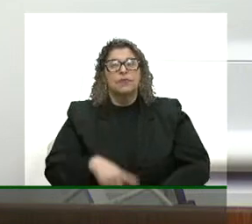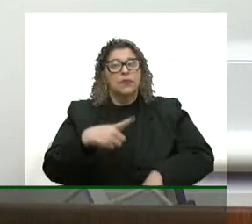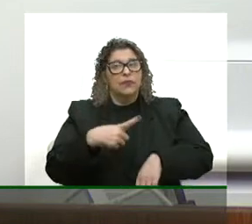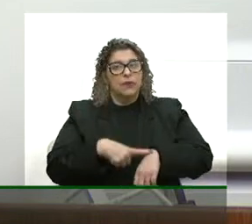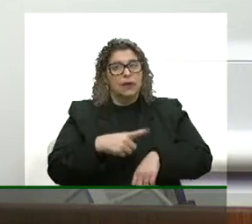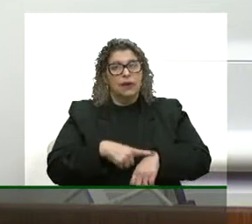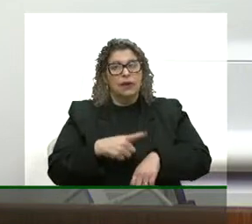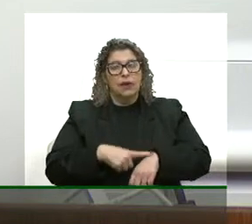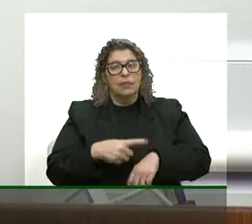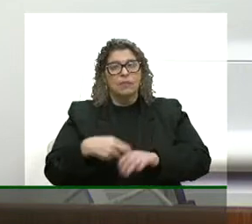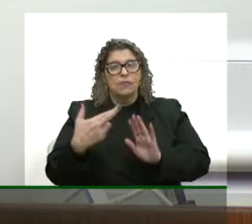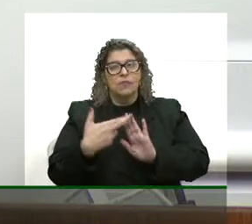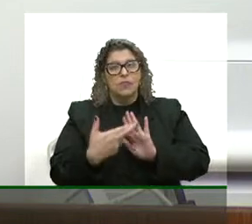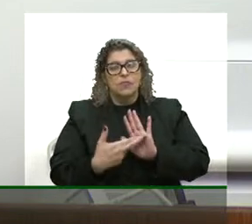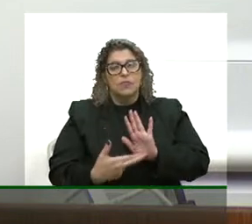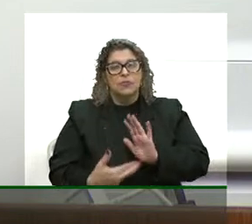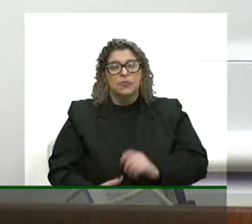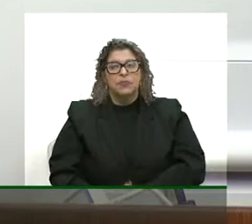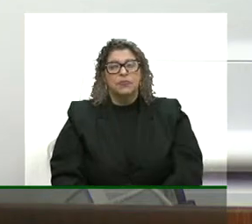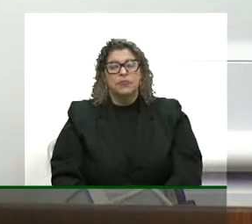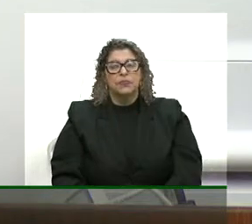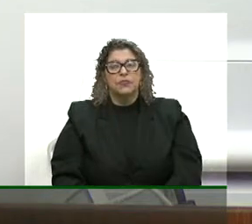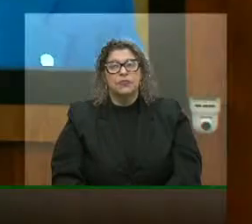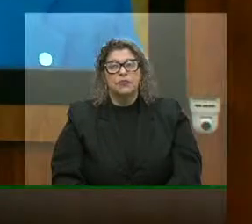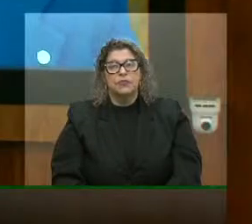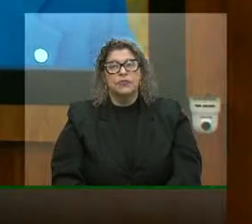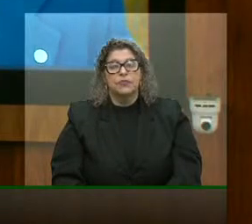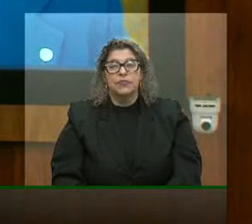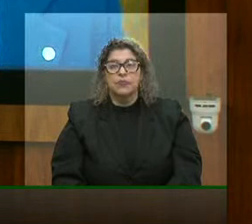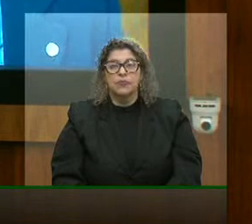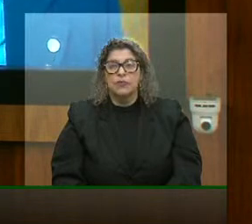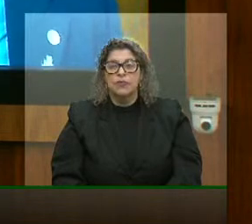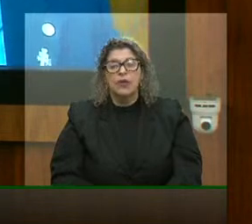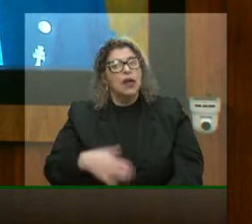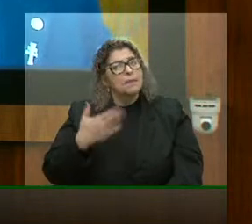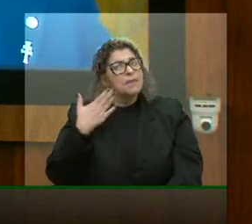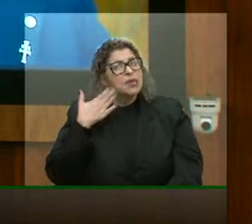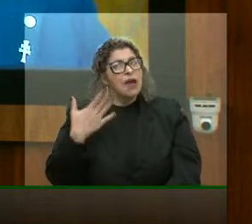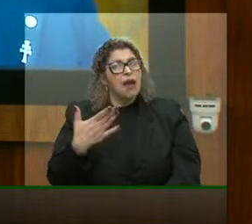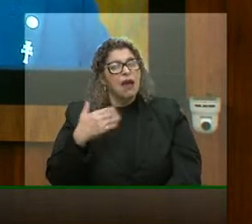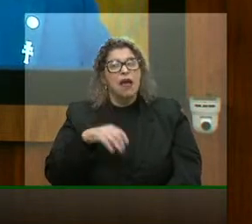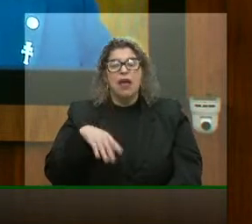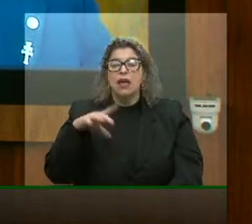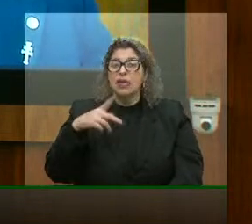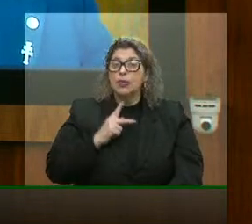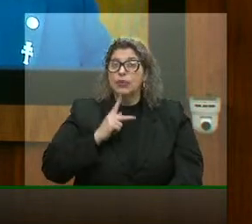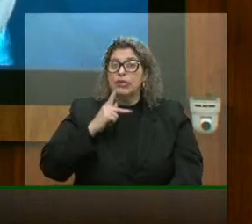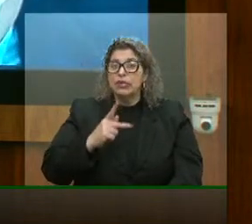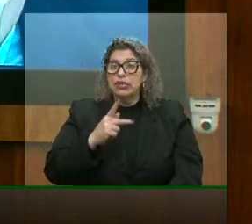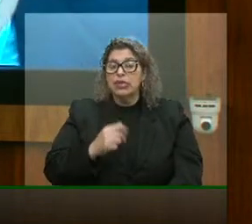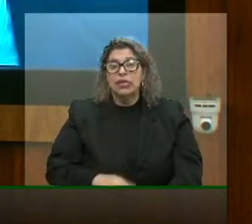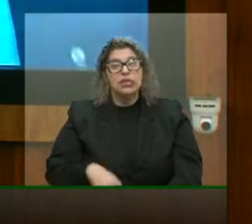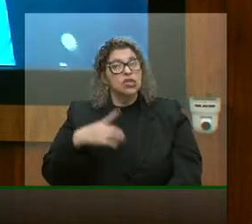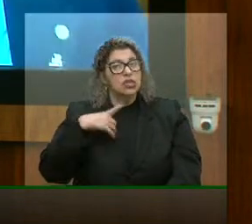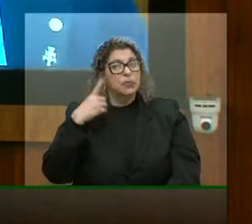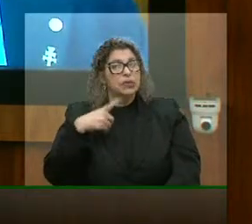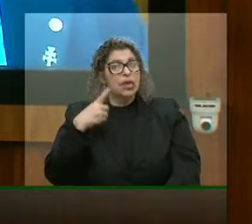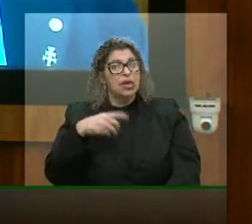tempo regimental. Deputado Edgar Preto, por gentileza. Muito obrigado, presidente Hernani. Muito obrigado, deputada